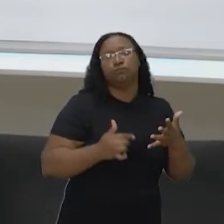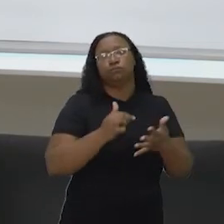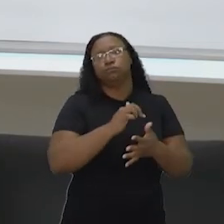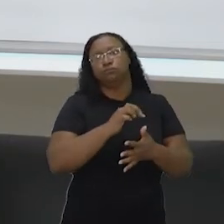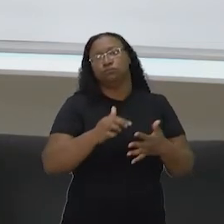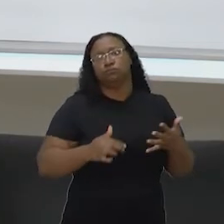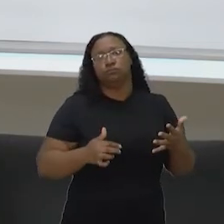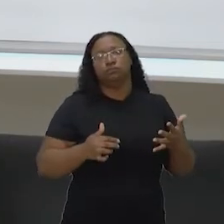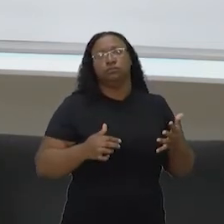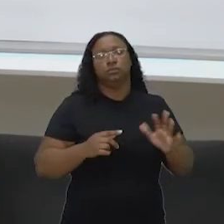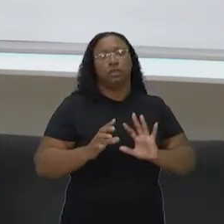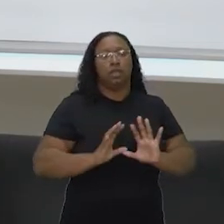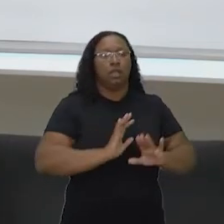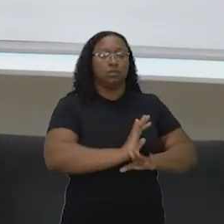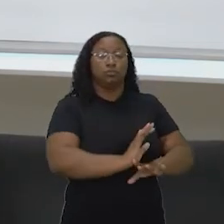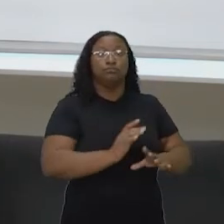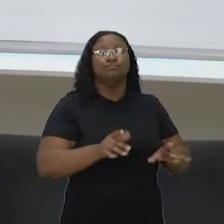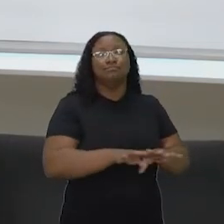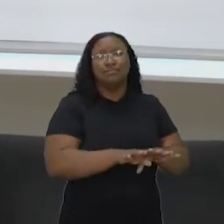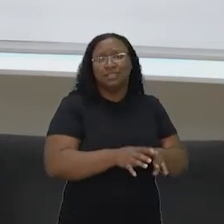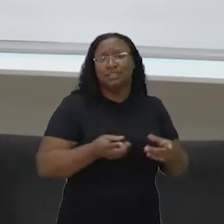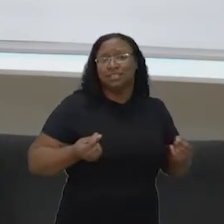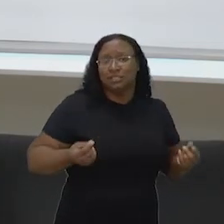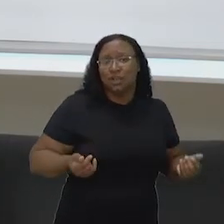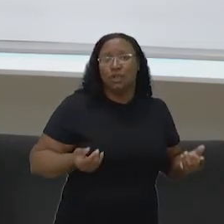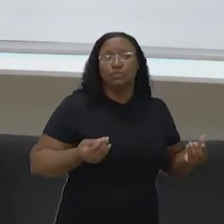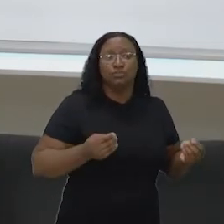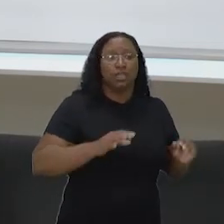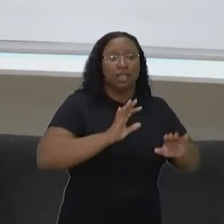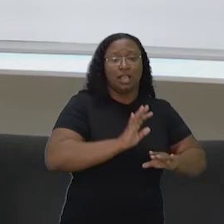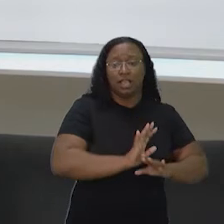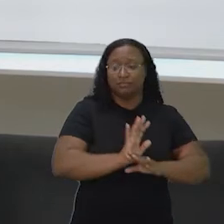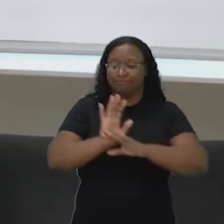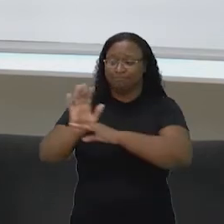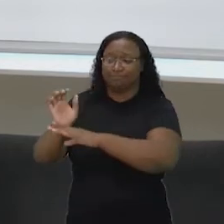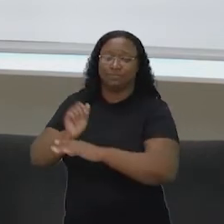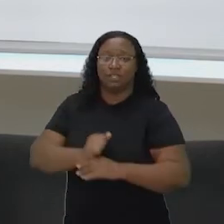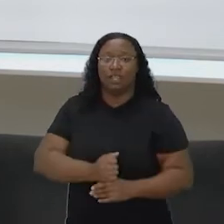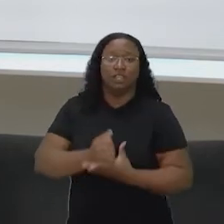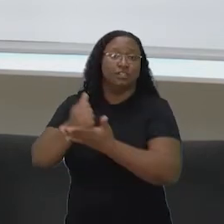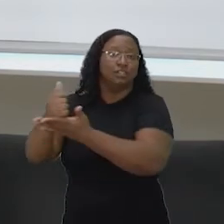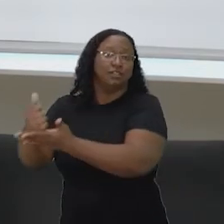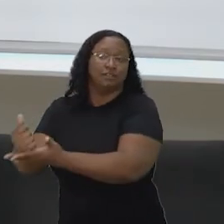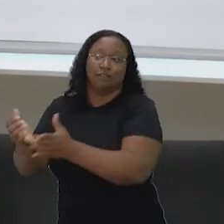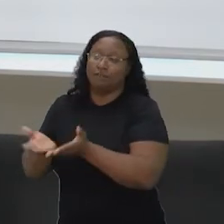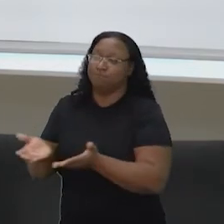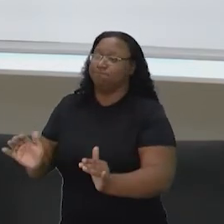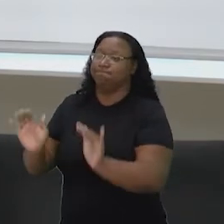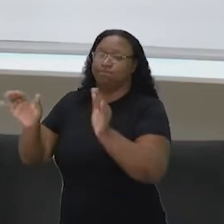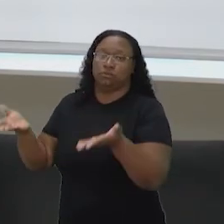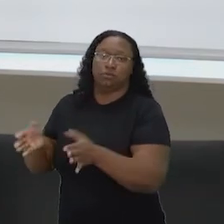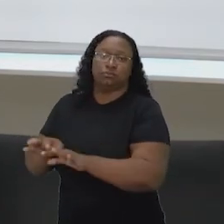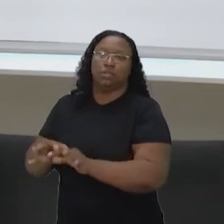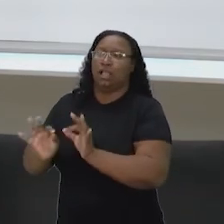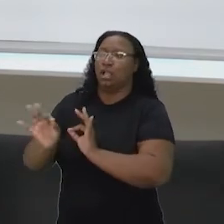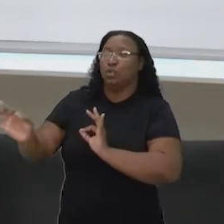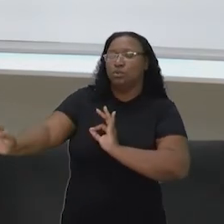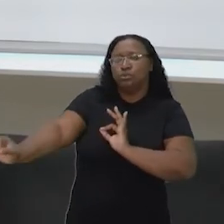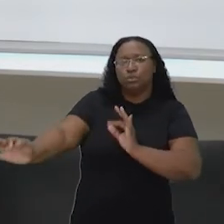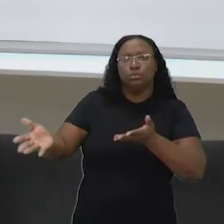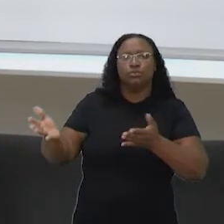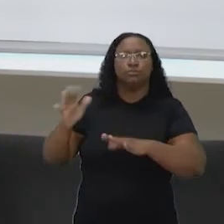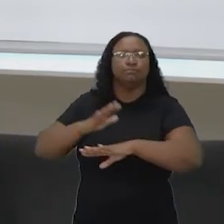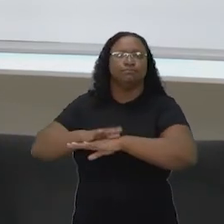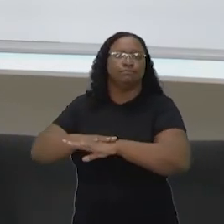determinar, né? E também a questão econômica, logística, onde é que está a matéria-prima, está longe da fábrica, isso tudo influencia aí quando você vai fazer um